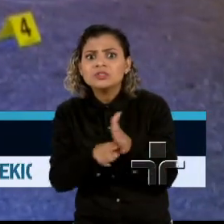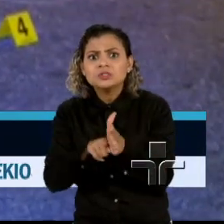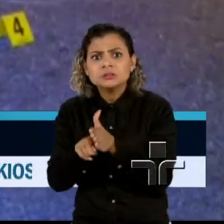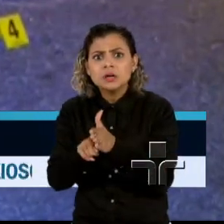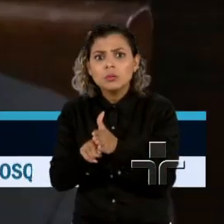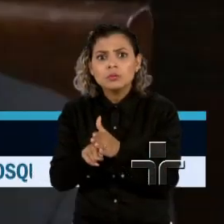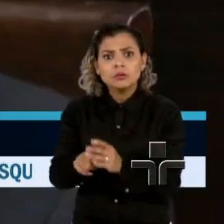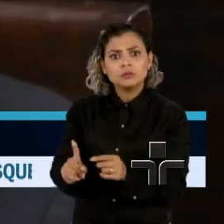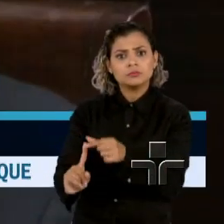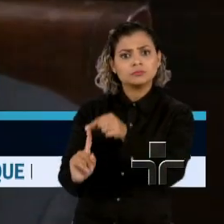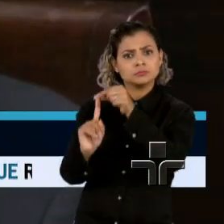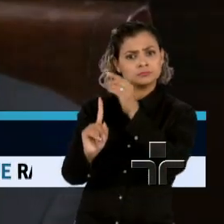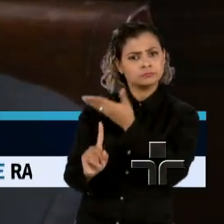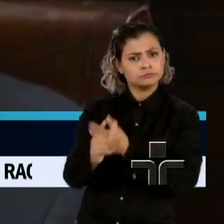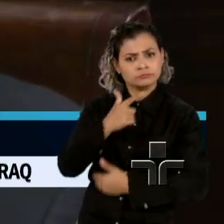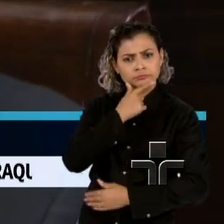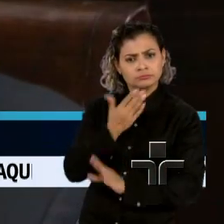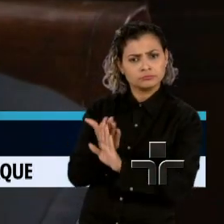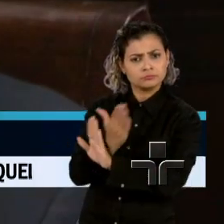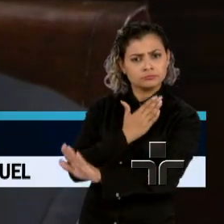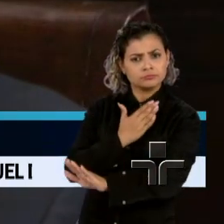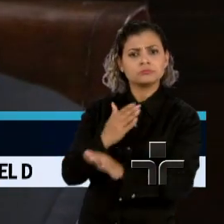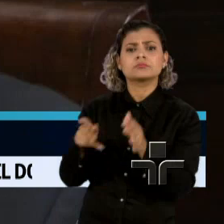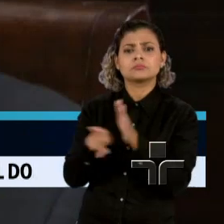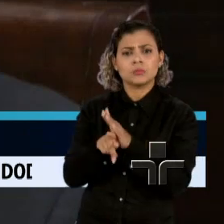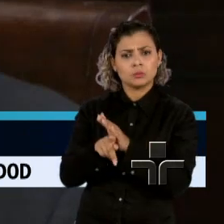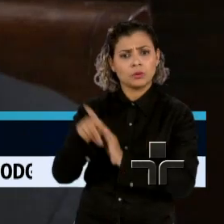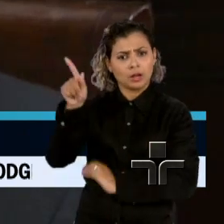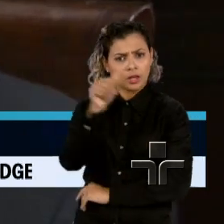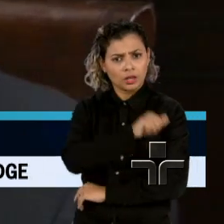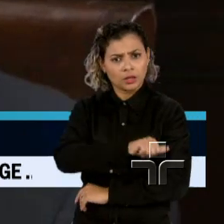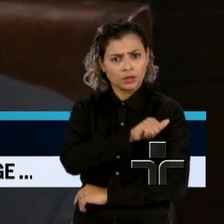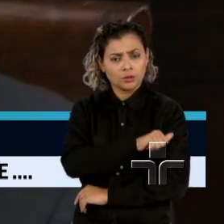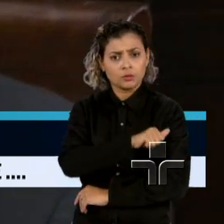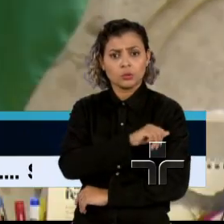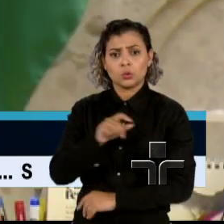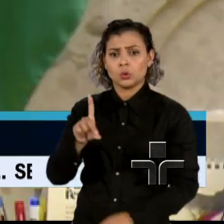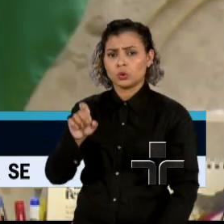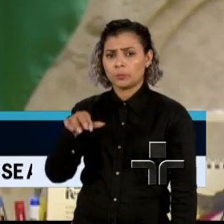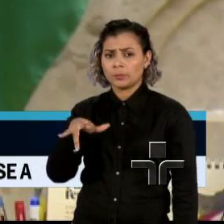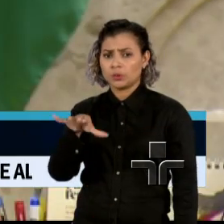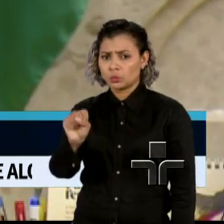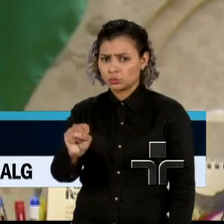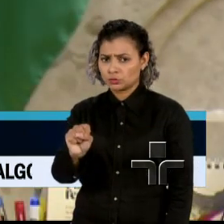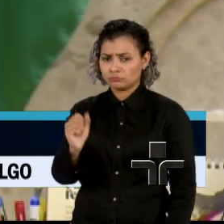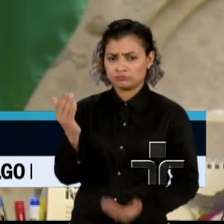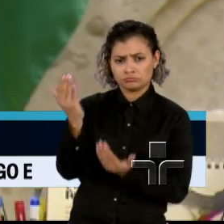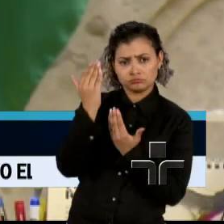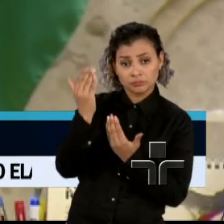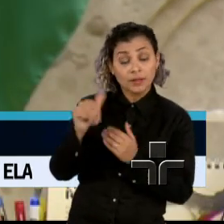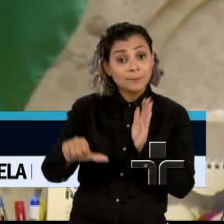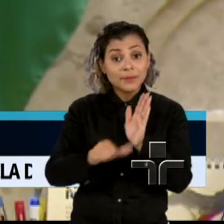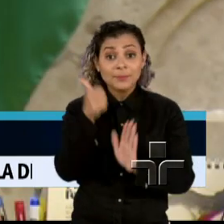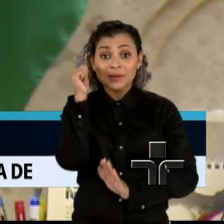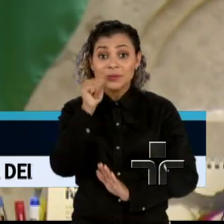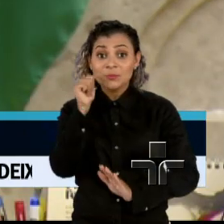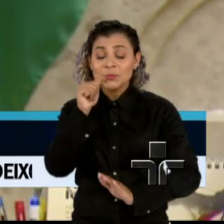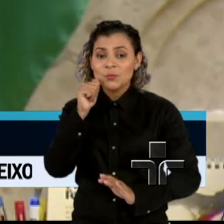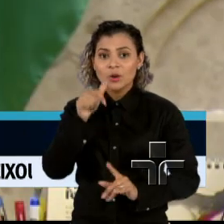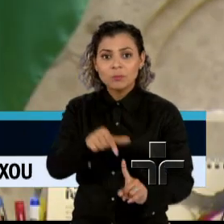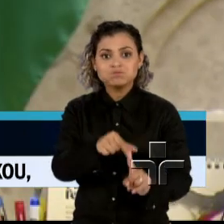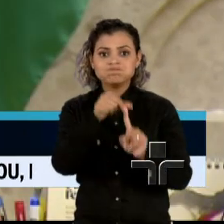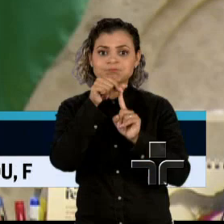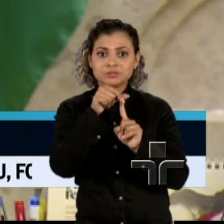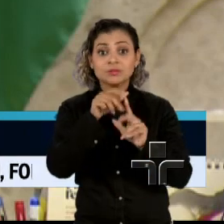entre elas o conselheiro afastado do Tribunal de Contas do Rio, Domingos Brazão. Primeira mulher a ocupar o cargo, indicada no